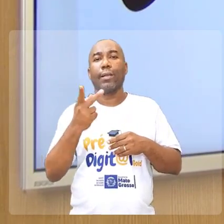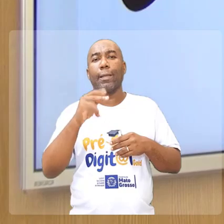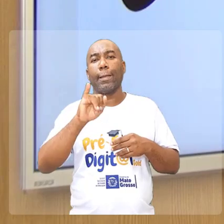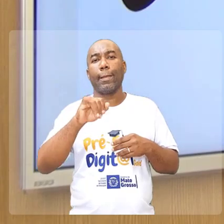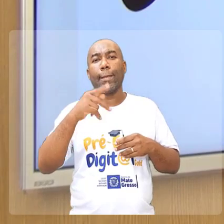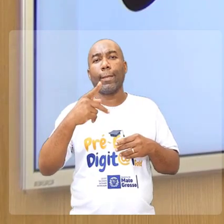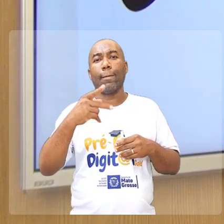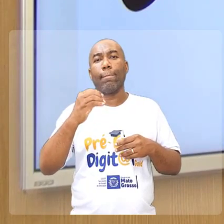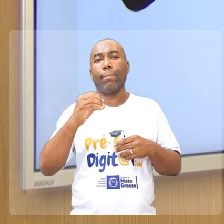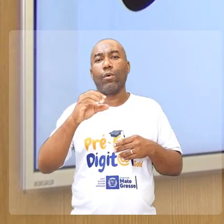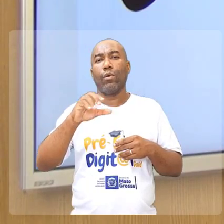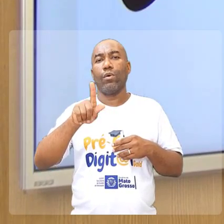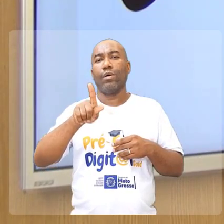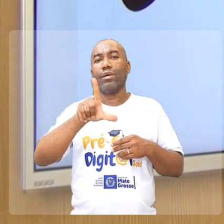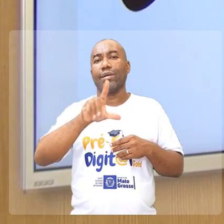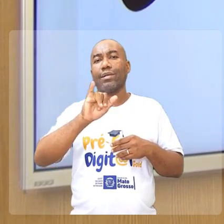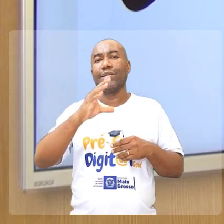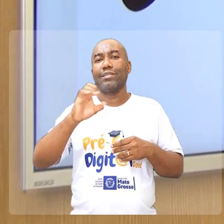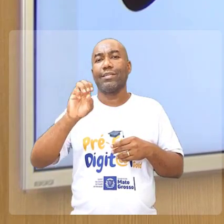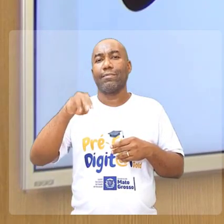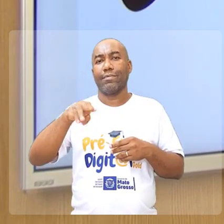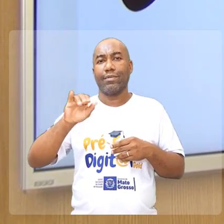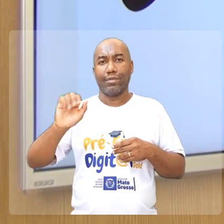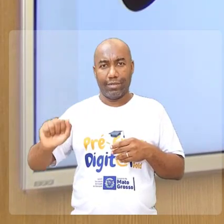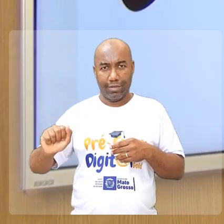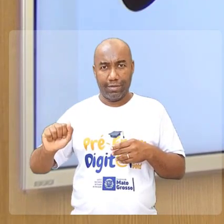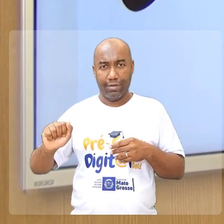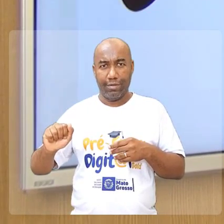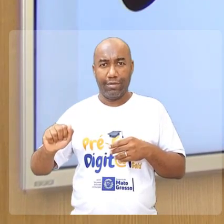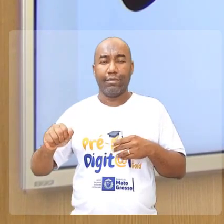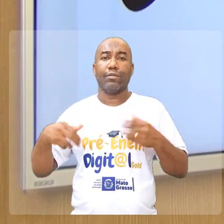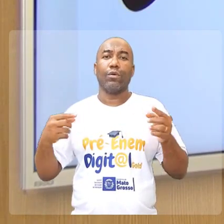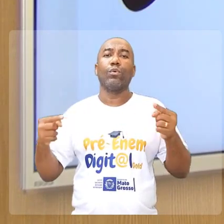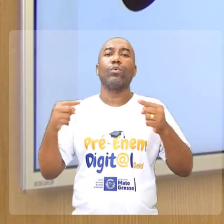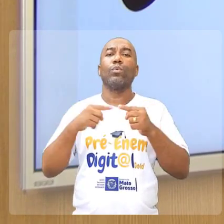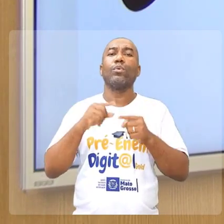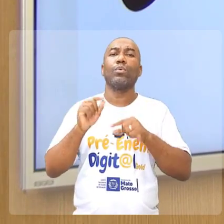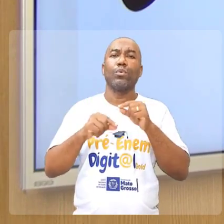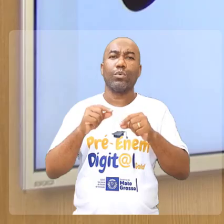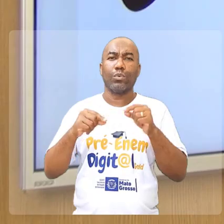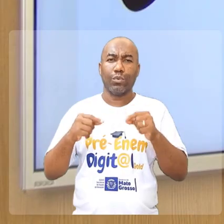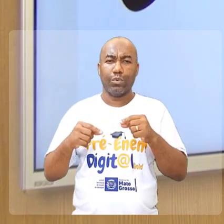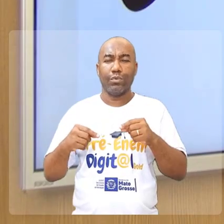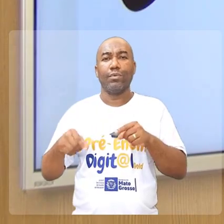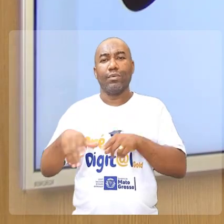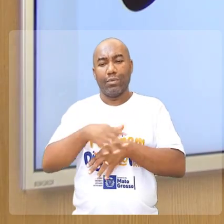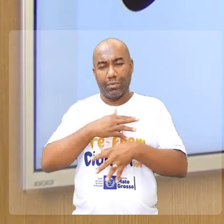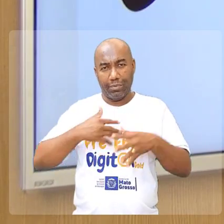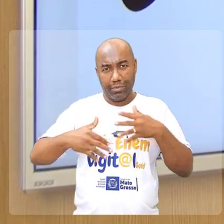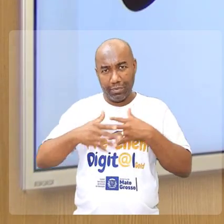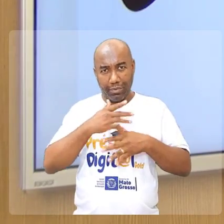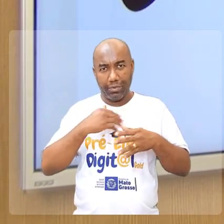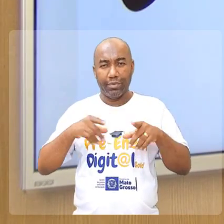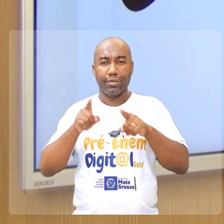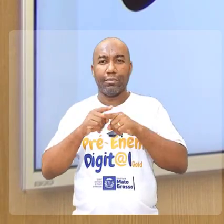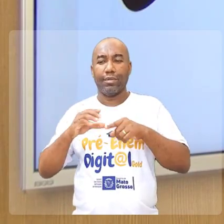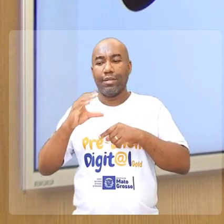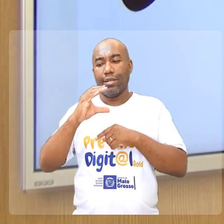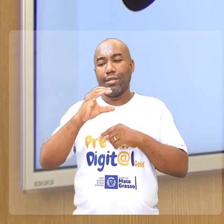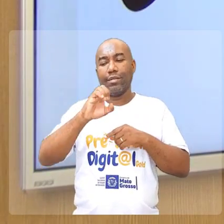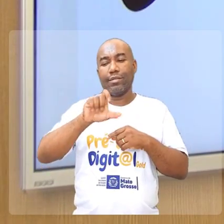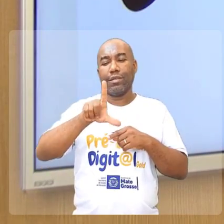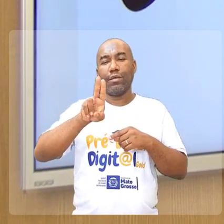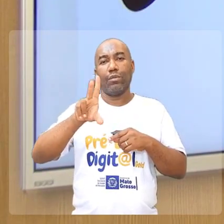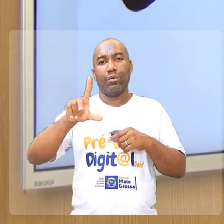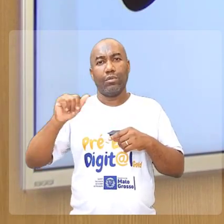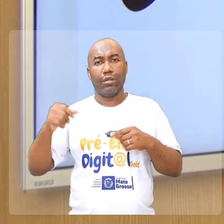mal, tremem, né? Então, ó, essa baixa quantidade vai estimular as células alfa, que vão liberar